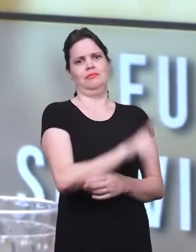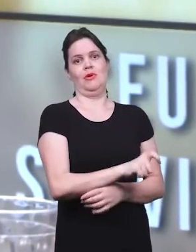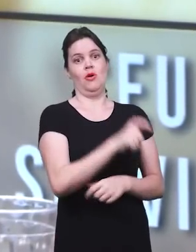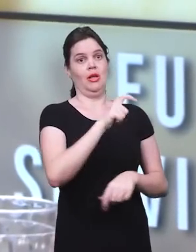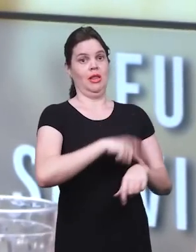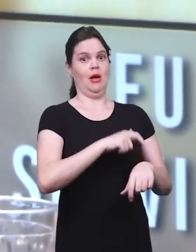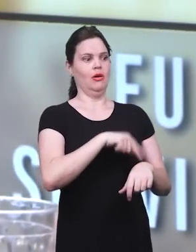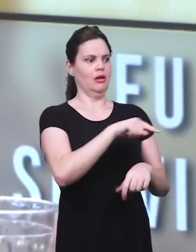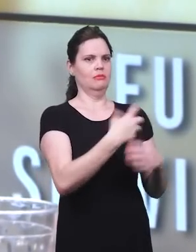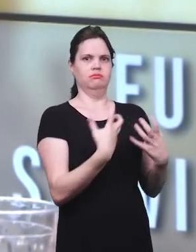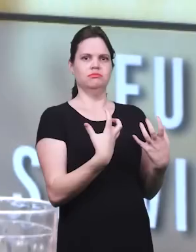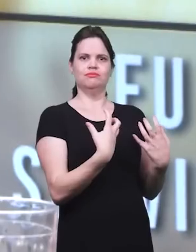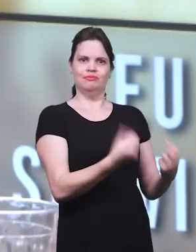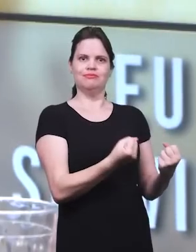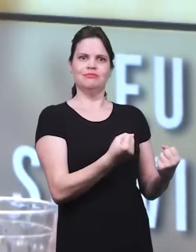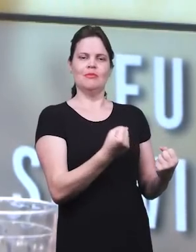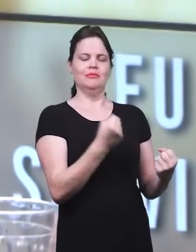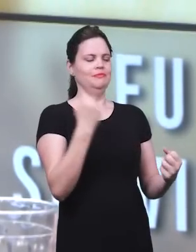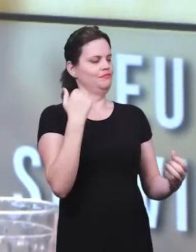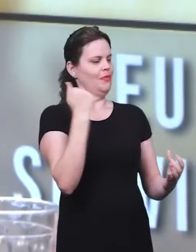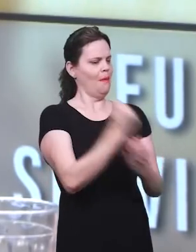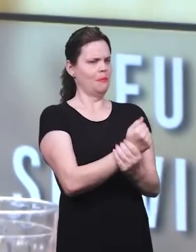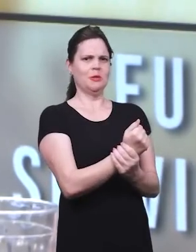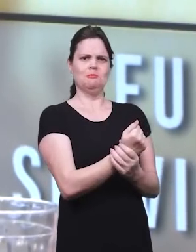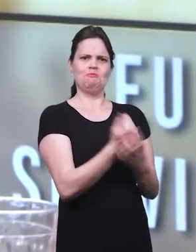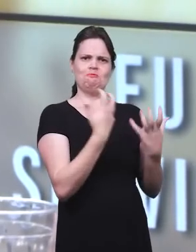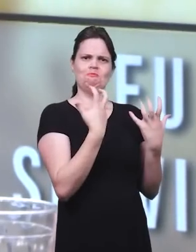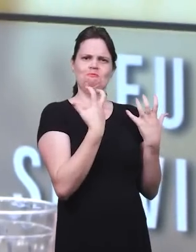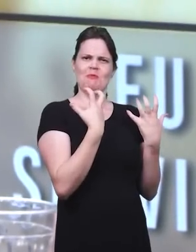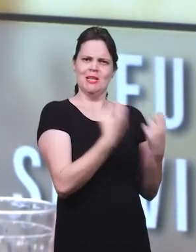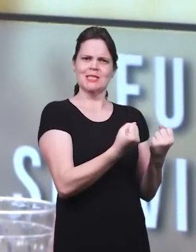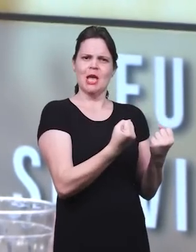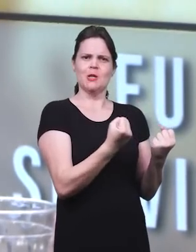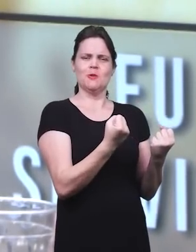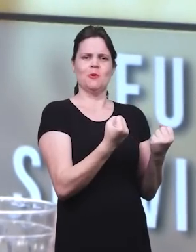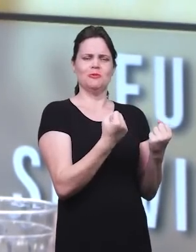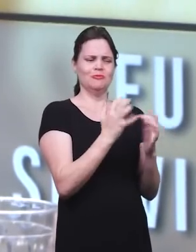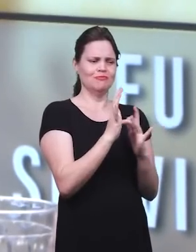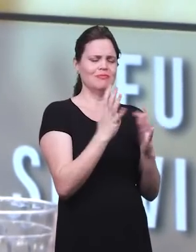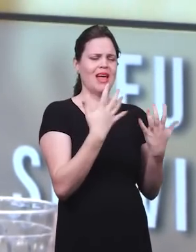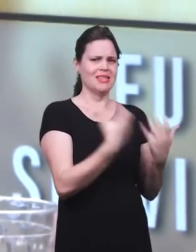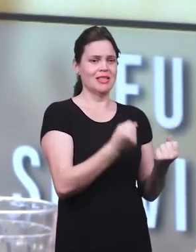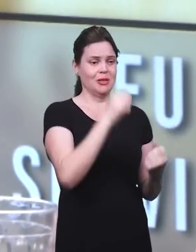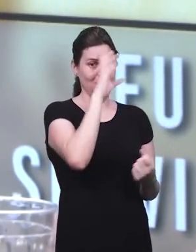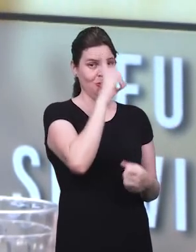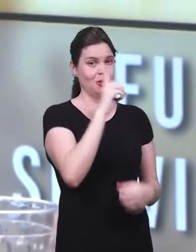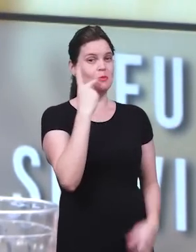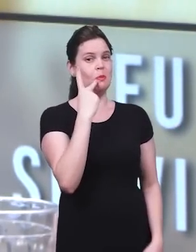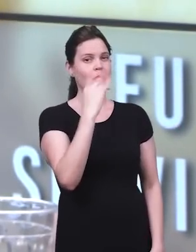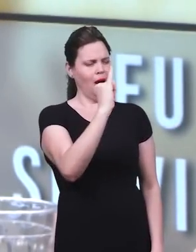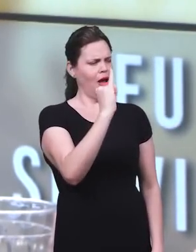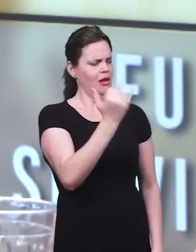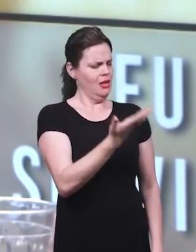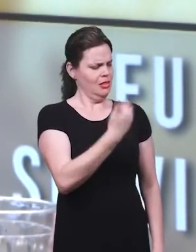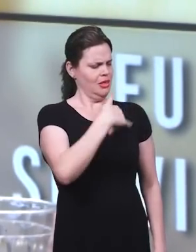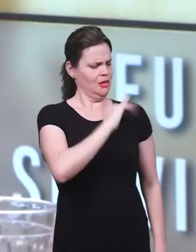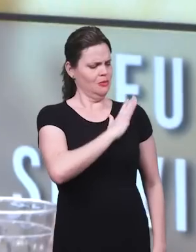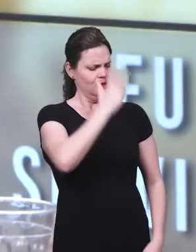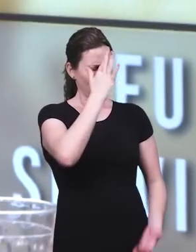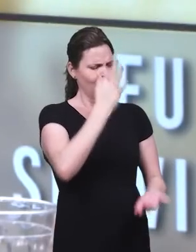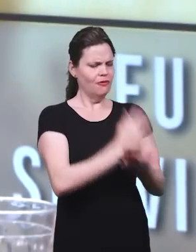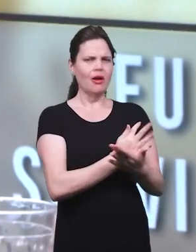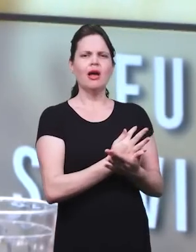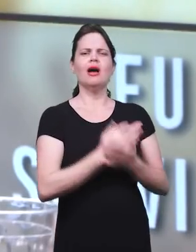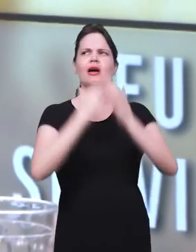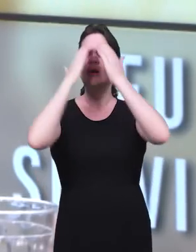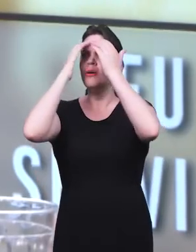alcançou Abraão quando ele aceitou, né, esse chamado de Deus e, na sua vida,